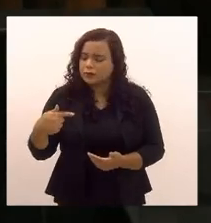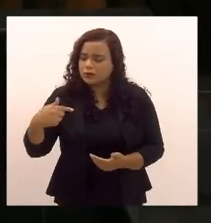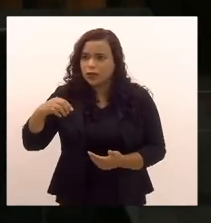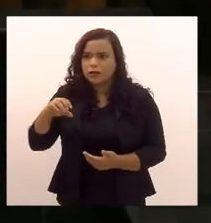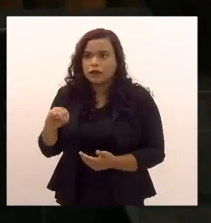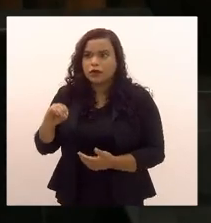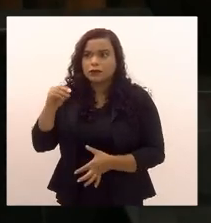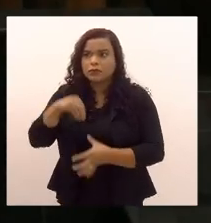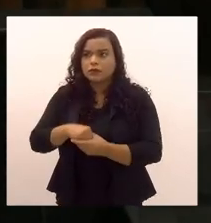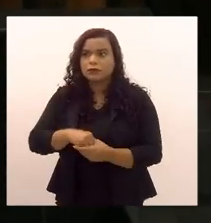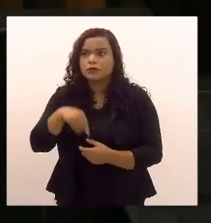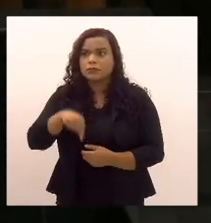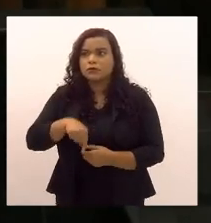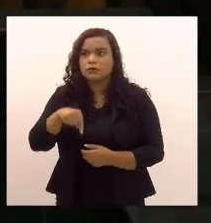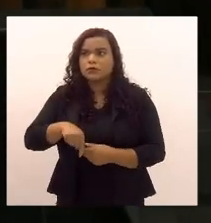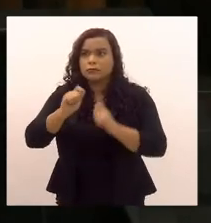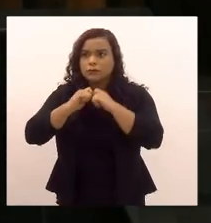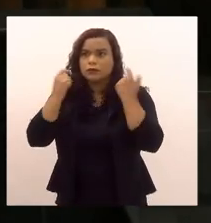casa